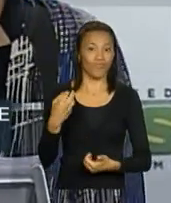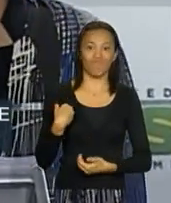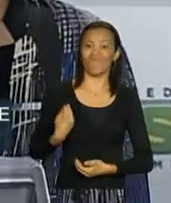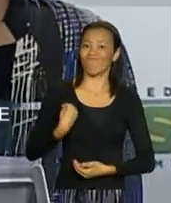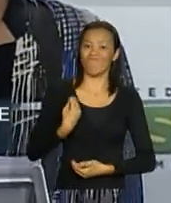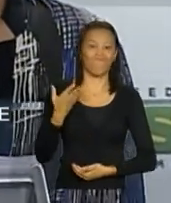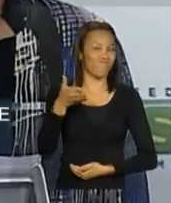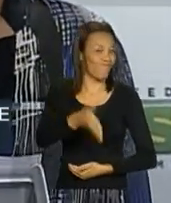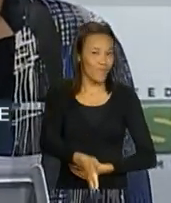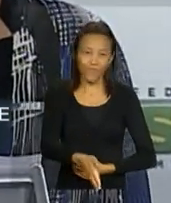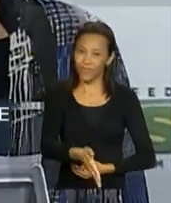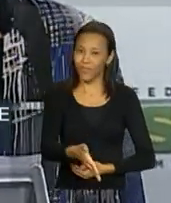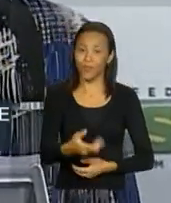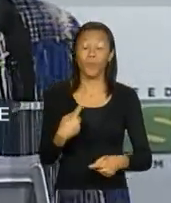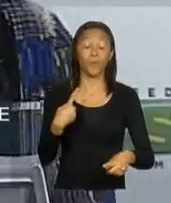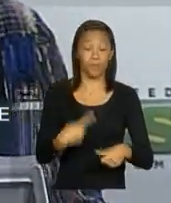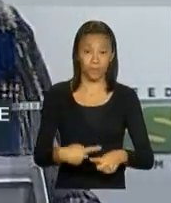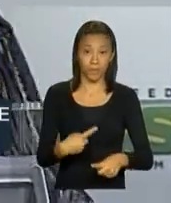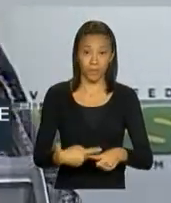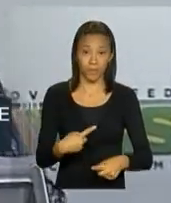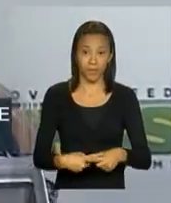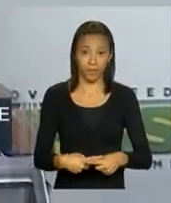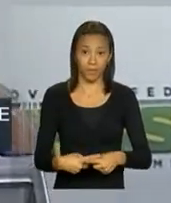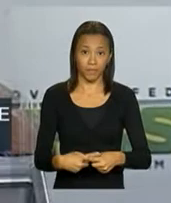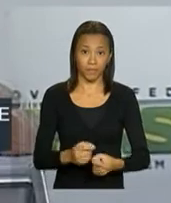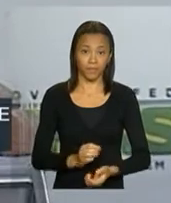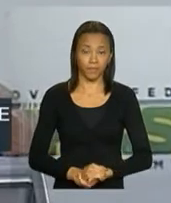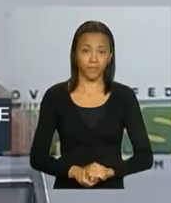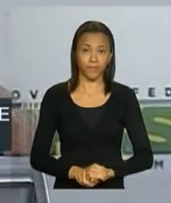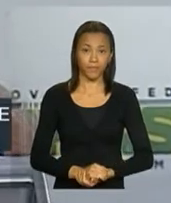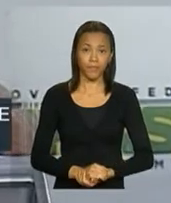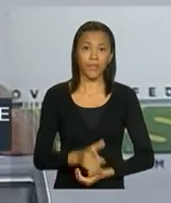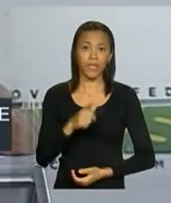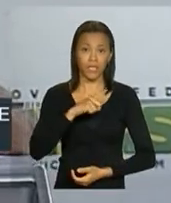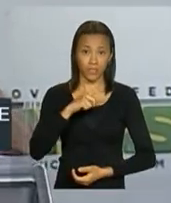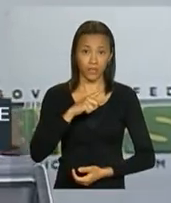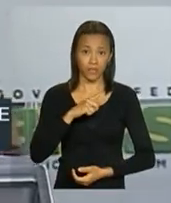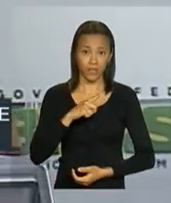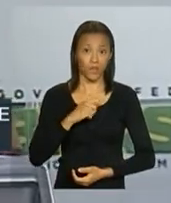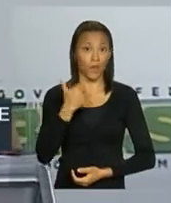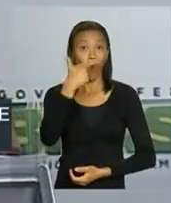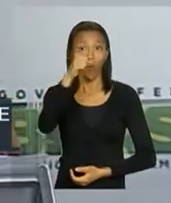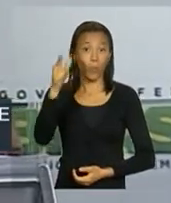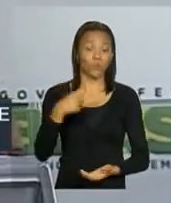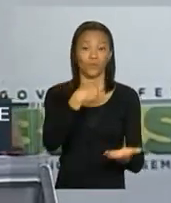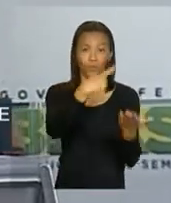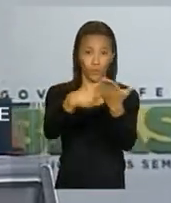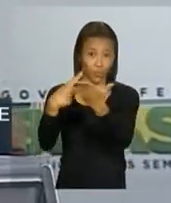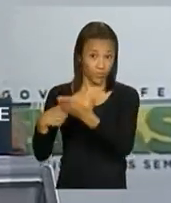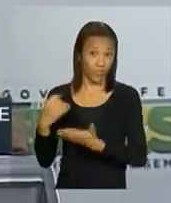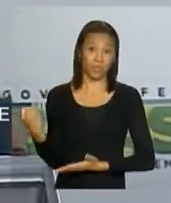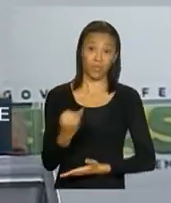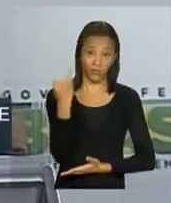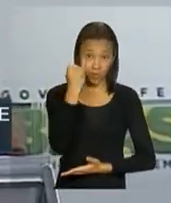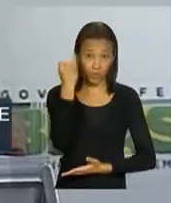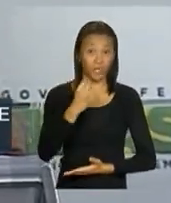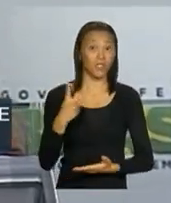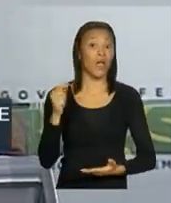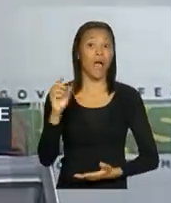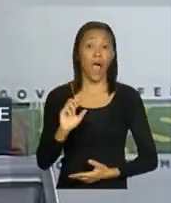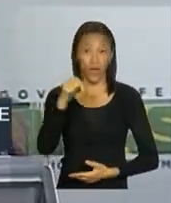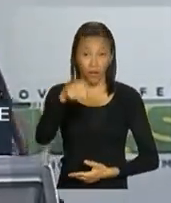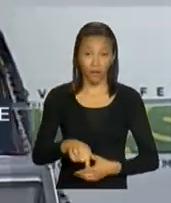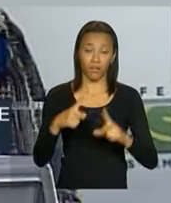hoje aqui presente porque ele tem atividades importantes sendo realizadas em